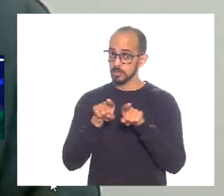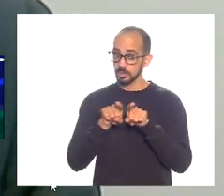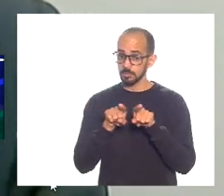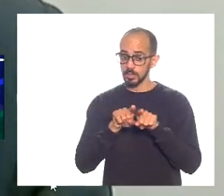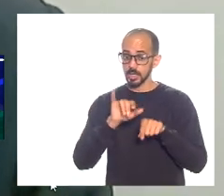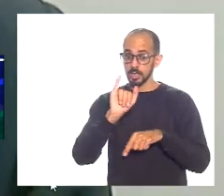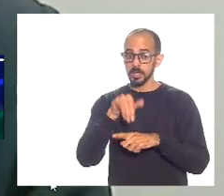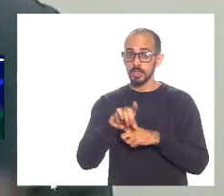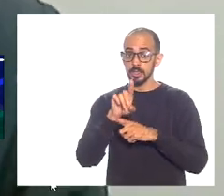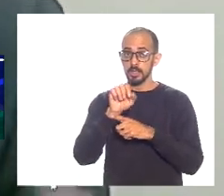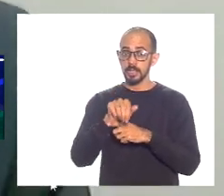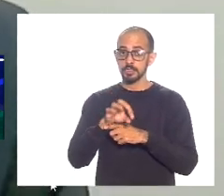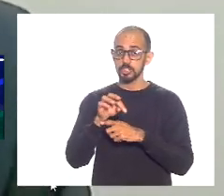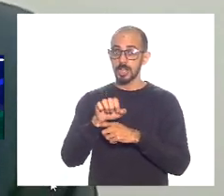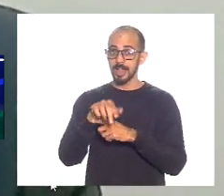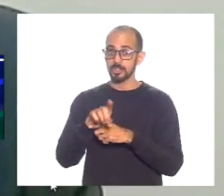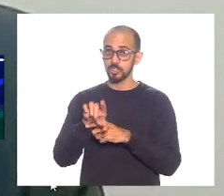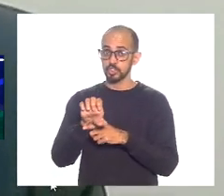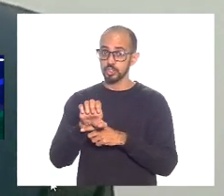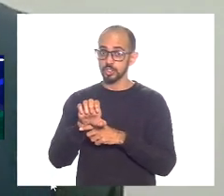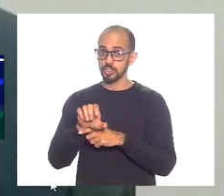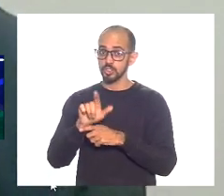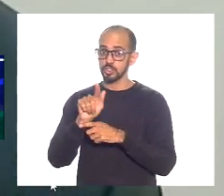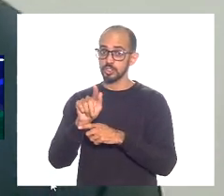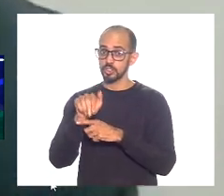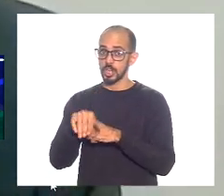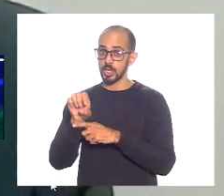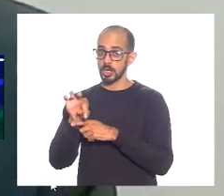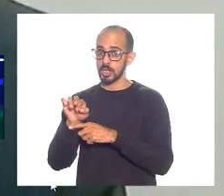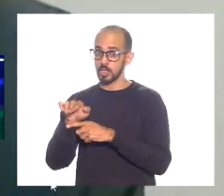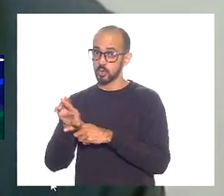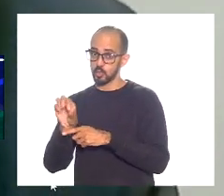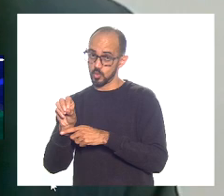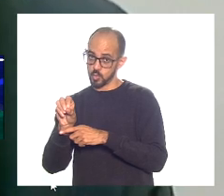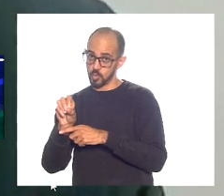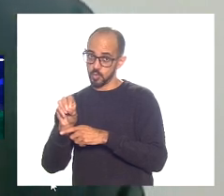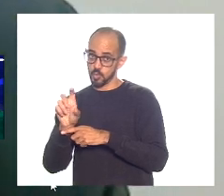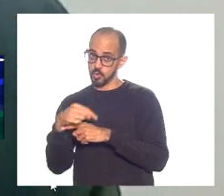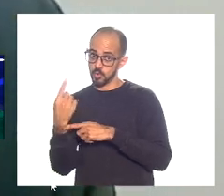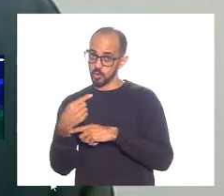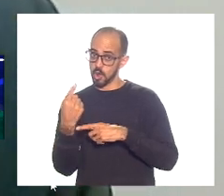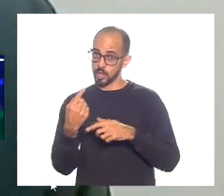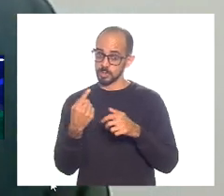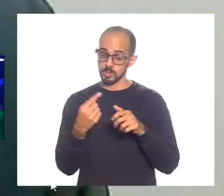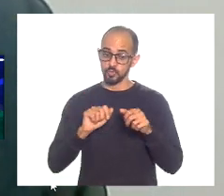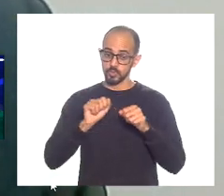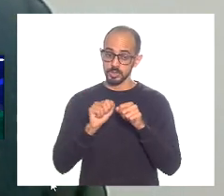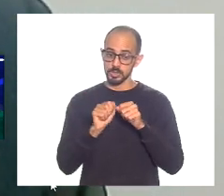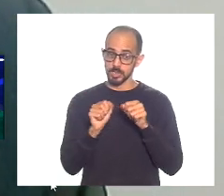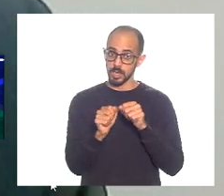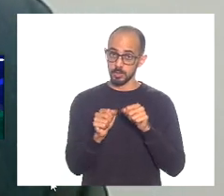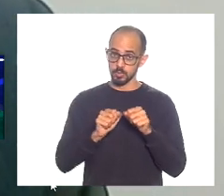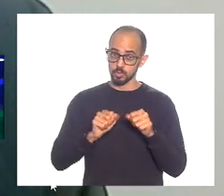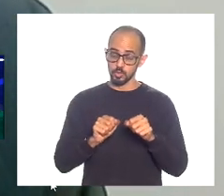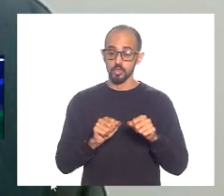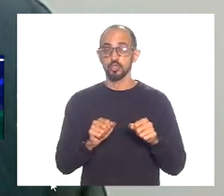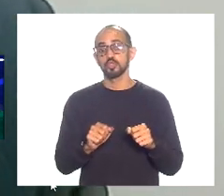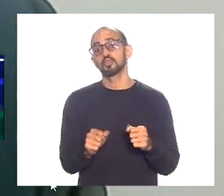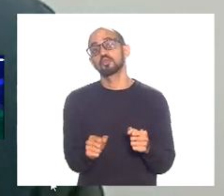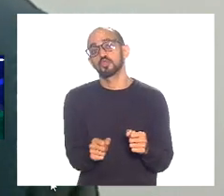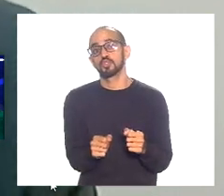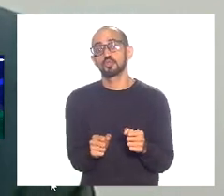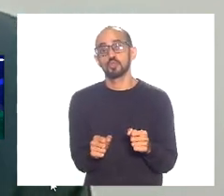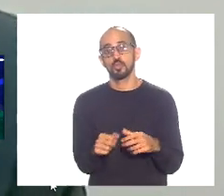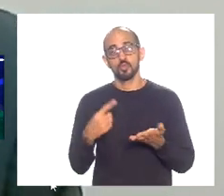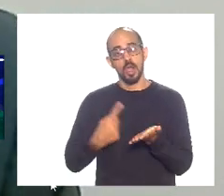gênero. E fizemos ali um acordo. Aqui eu ainda acolhemos mais, avançamos um pouco mais essa questão da sexualidade.